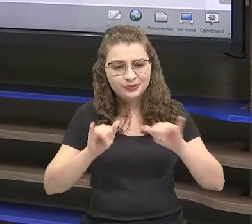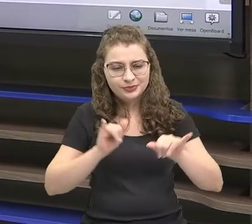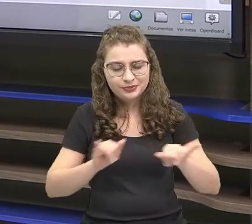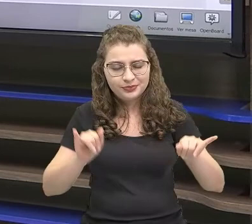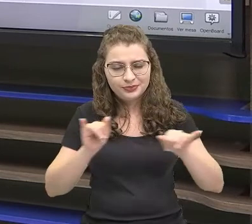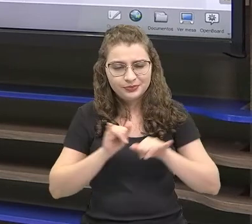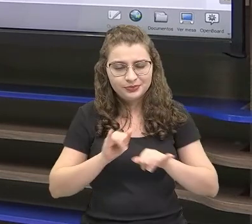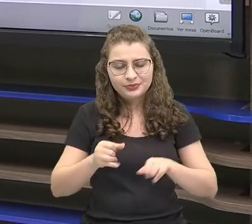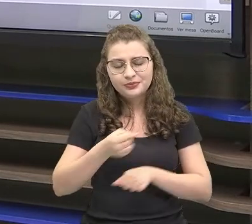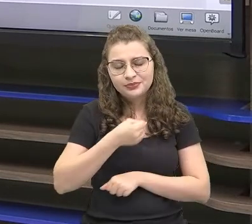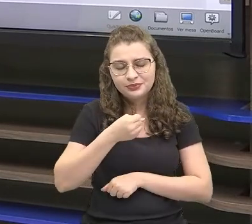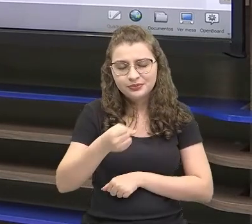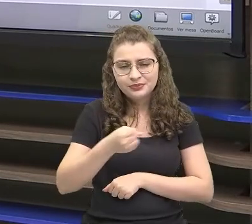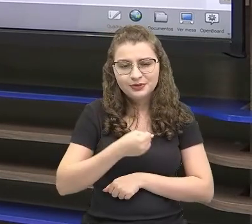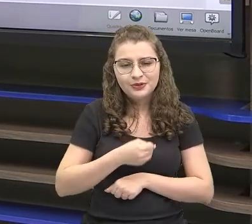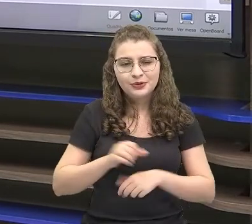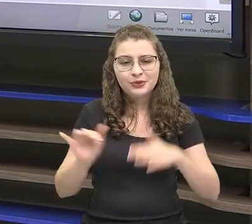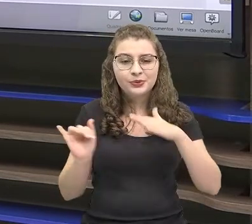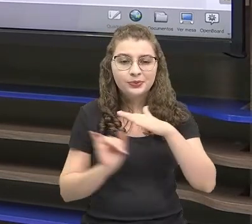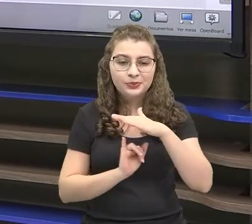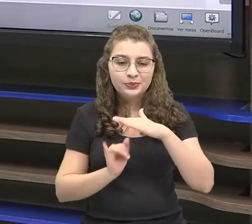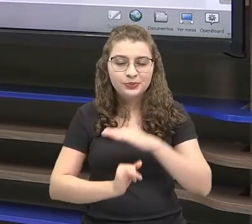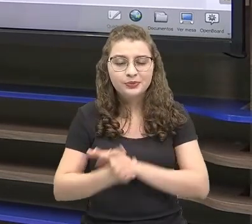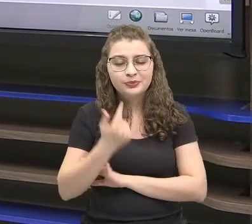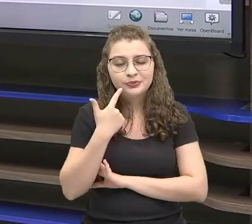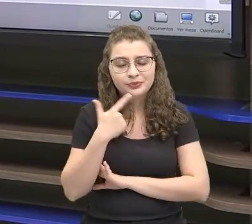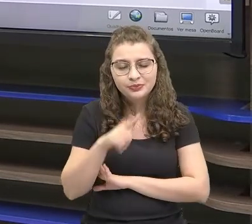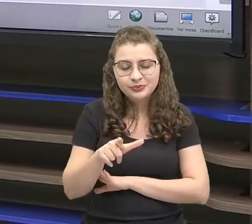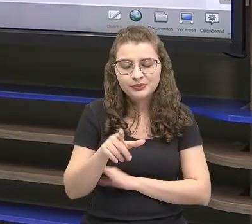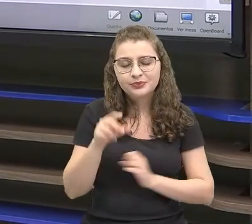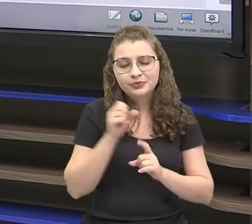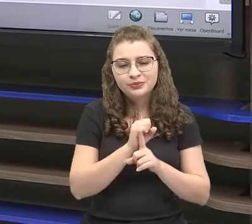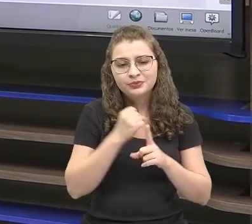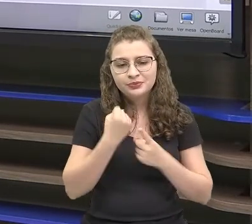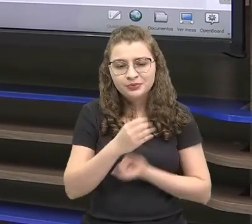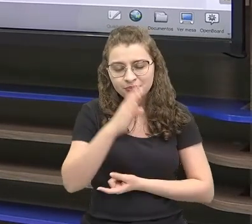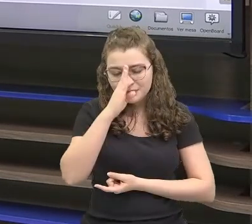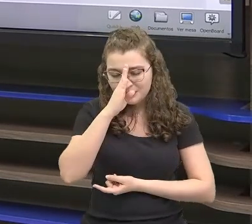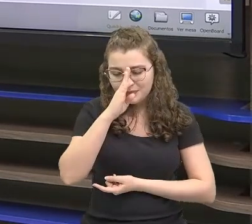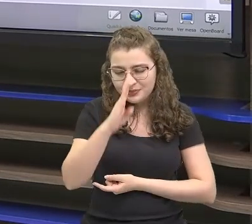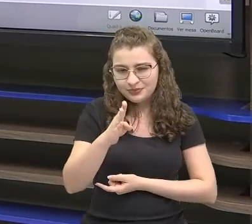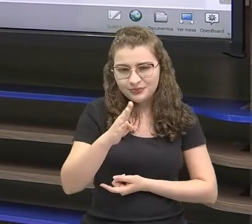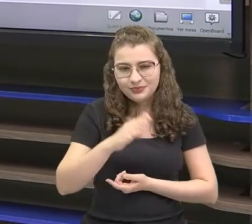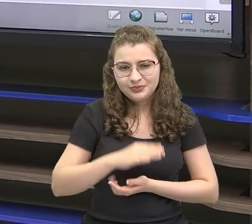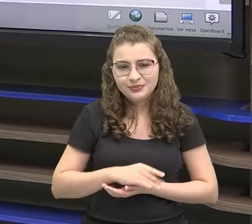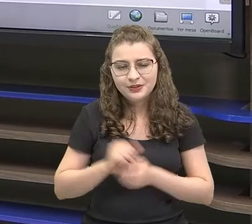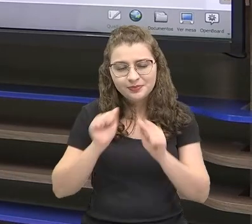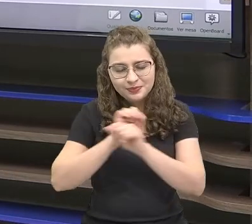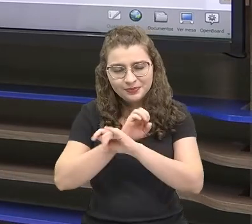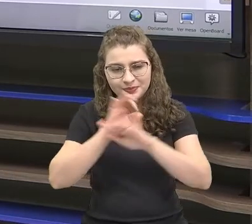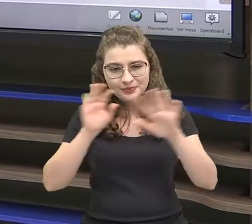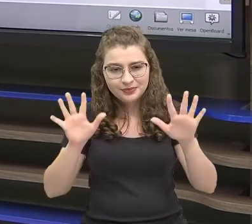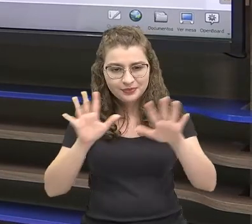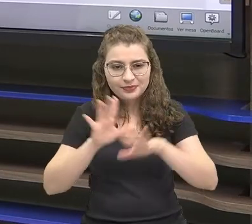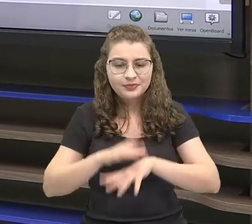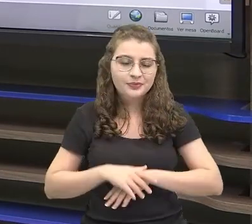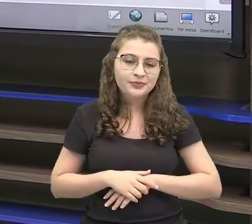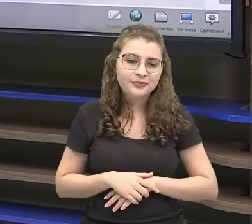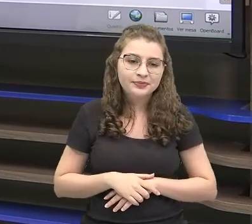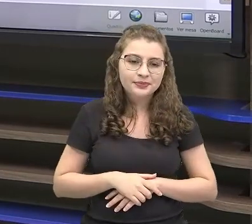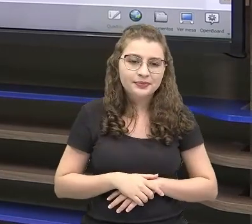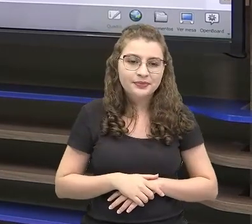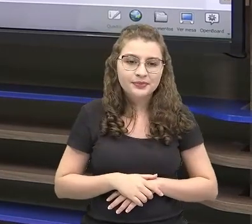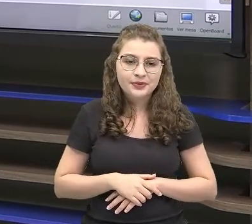dele a linguagem coloquial, a linguagem do povo, a linguagem objetiva, a linguagem clara, para